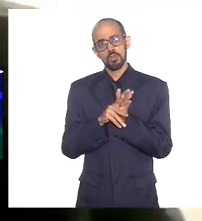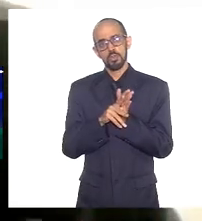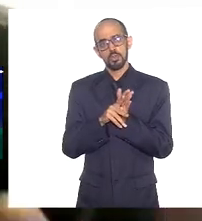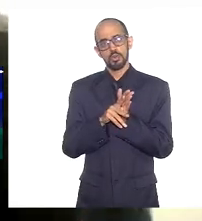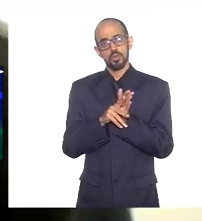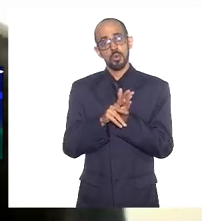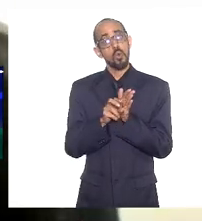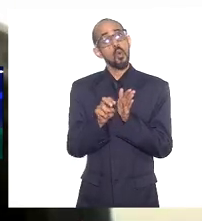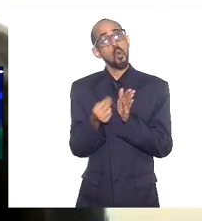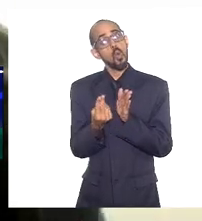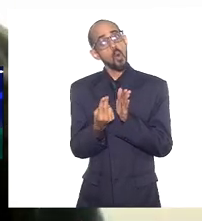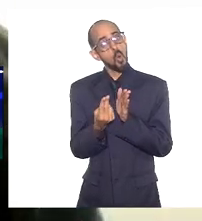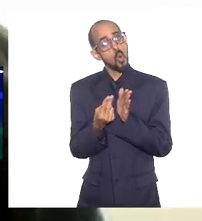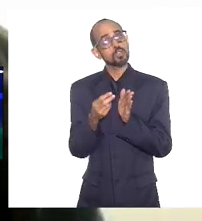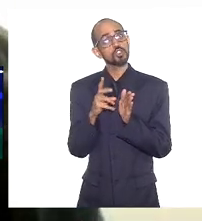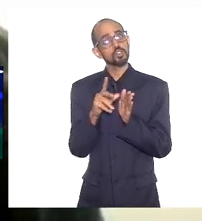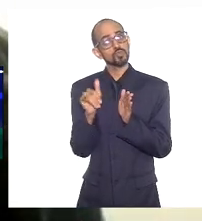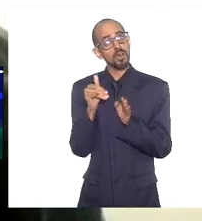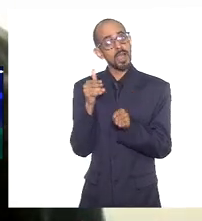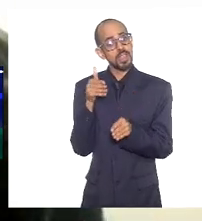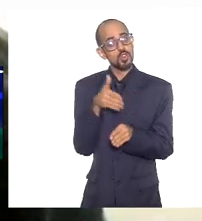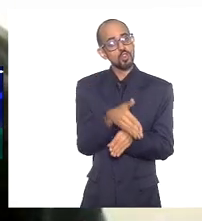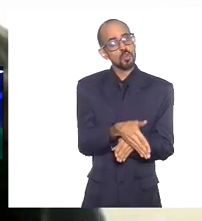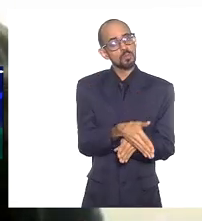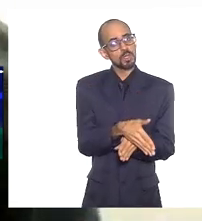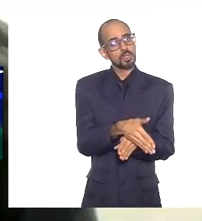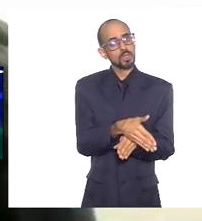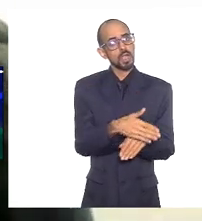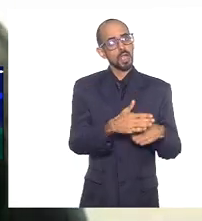é intromissão na autonomia municipal.